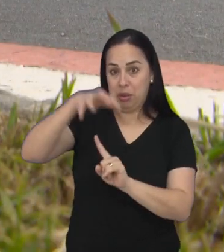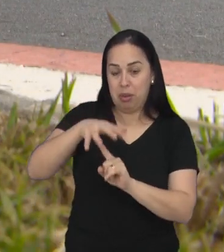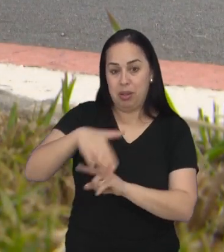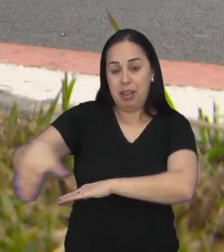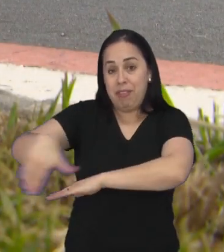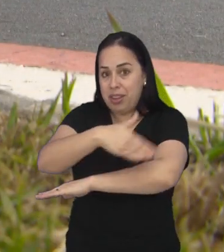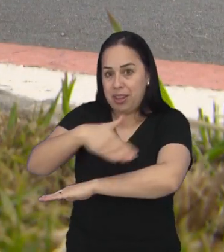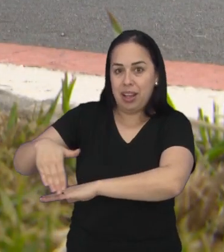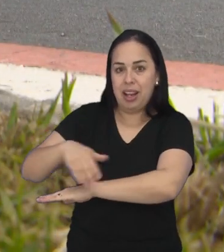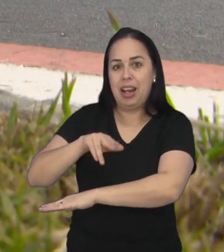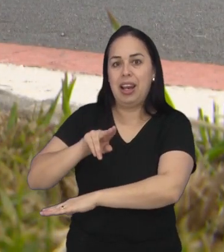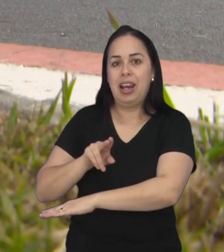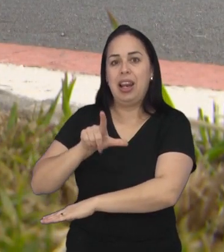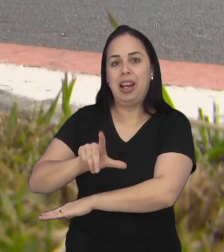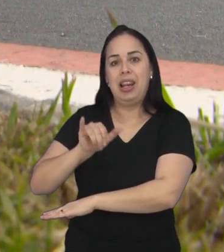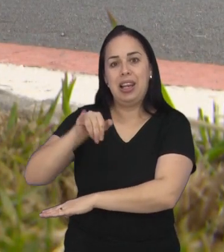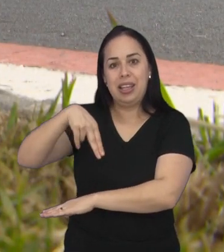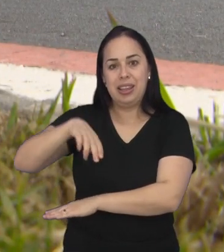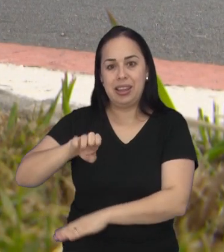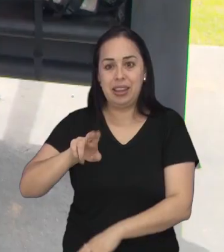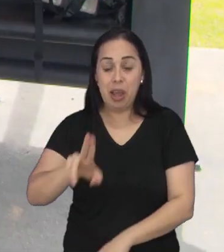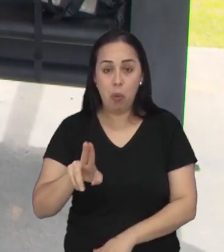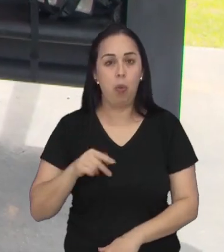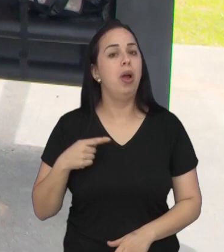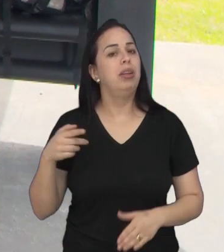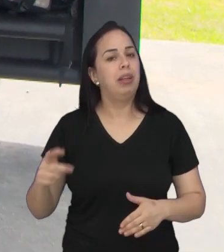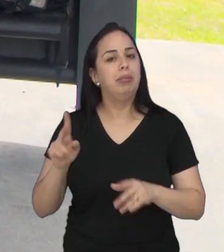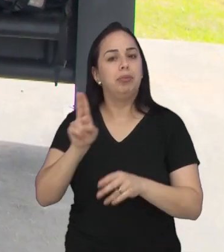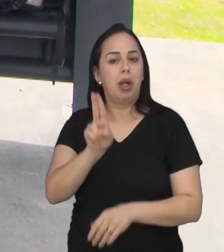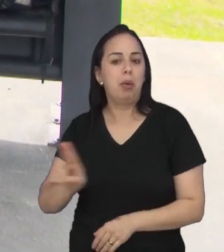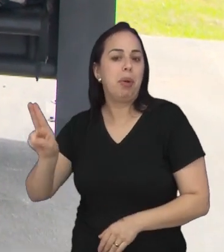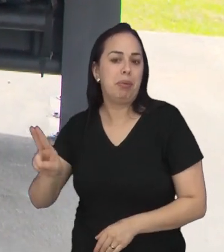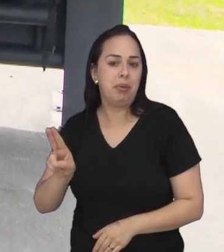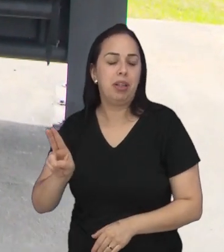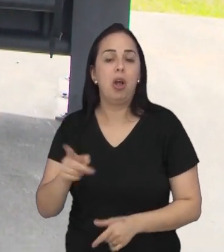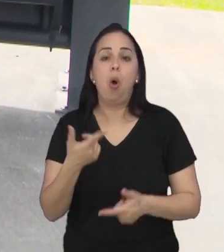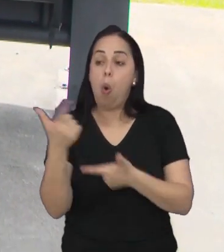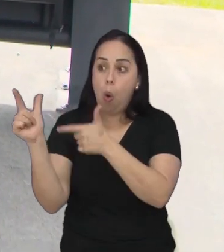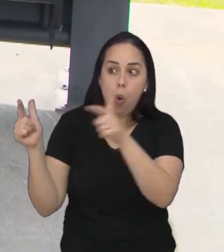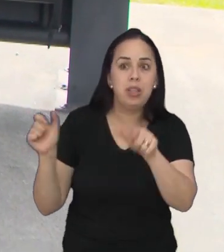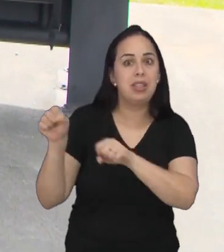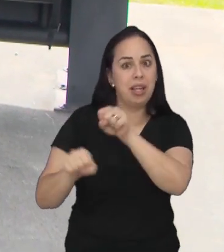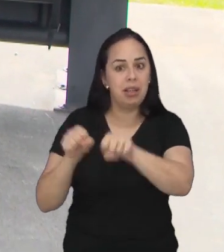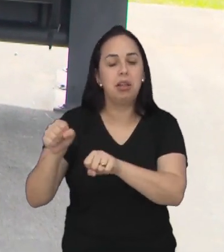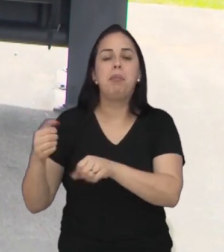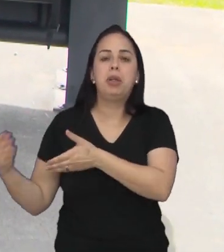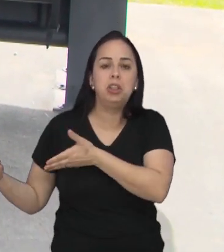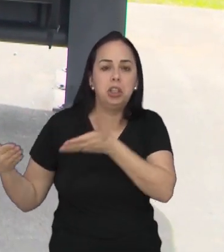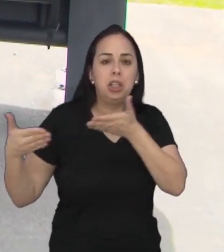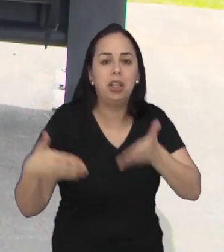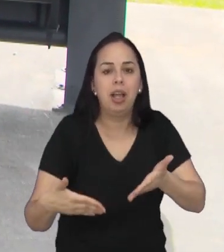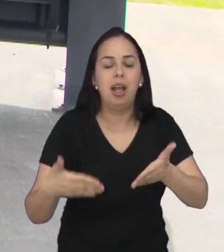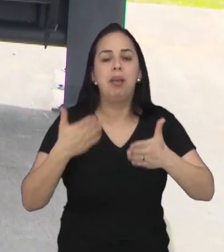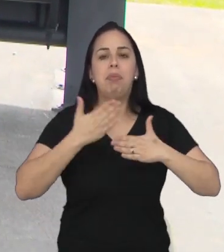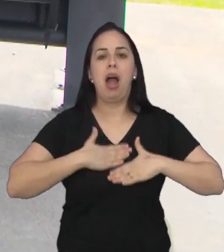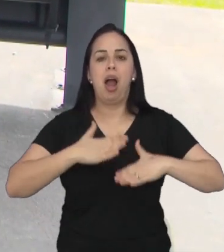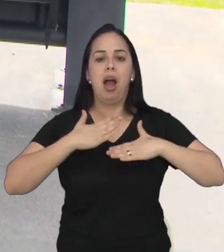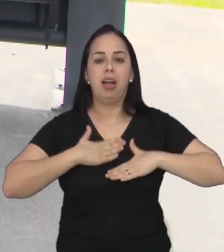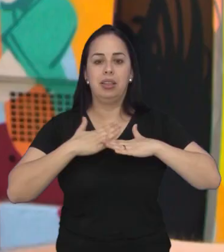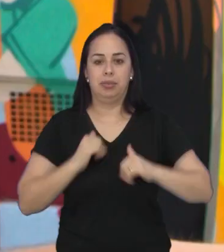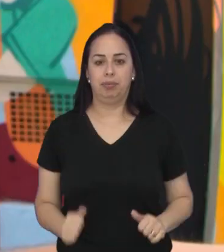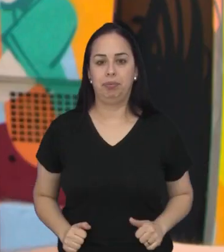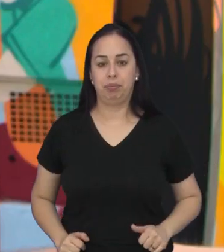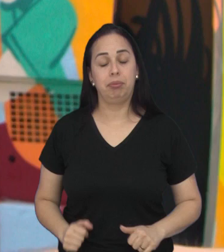Avenida Lineu de Moura Zona Oeste da cidade assim o Paulo e outros ciclistas podem ter mais facilidade na hora do